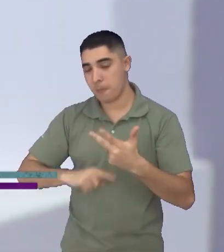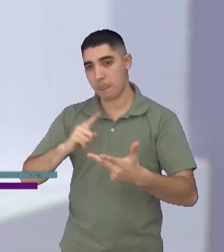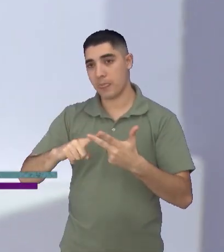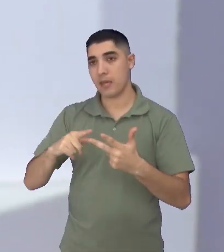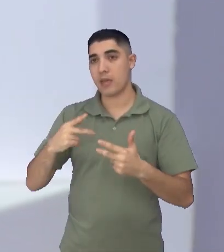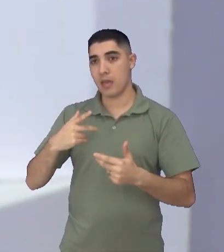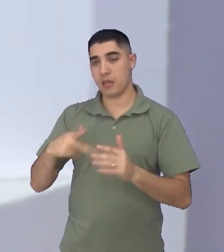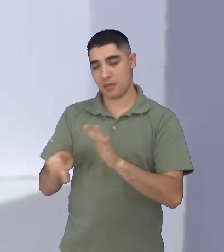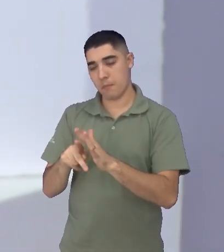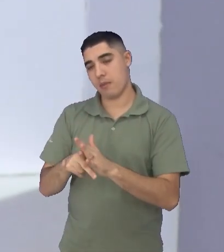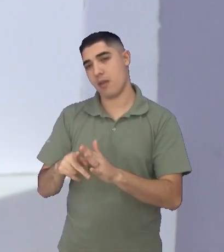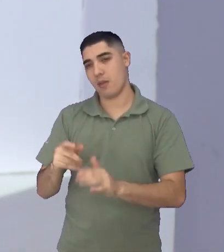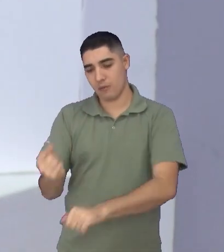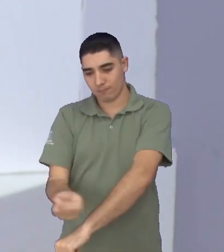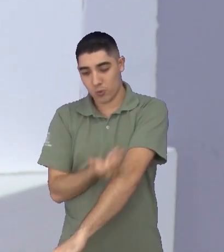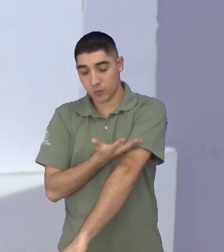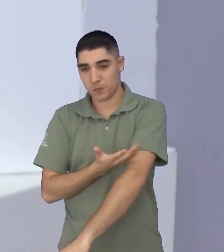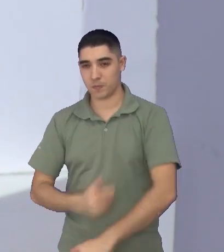energética.